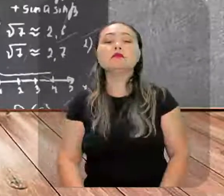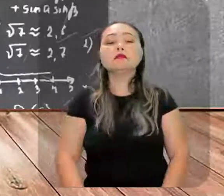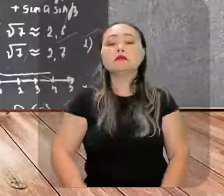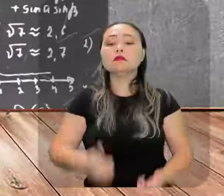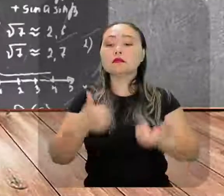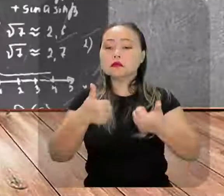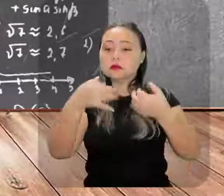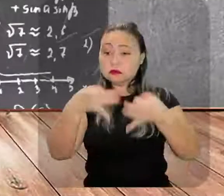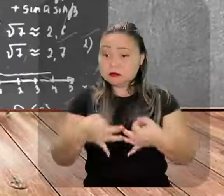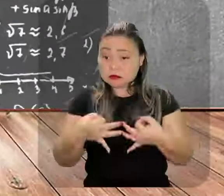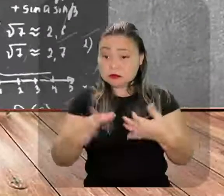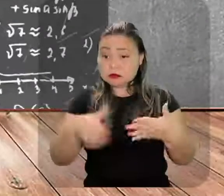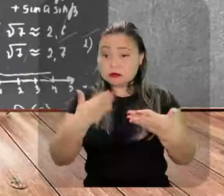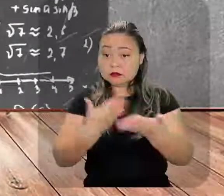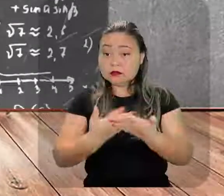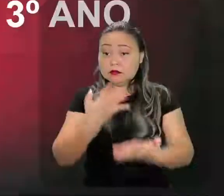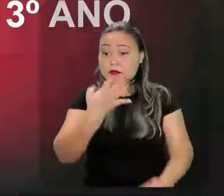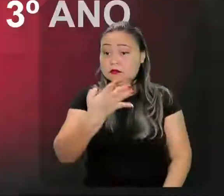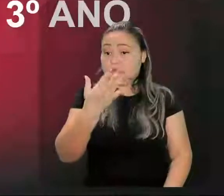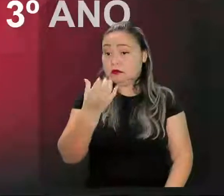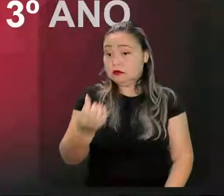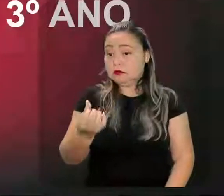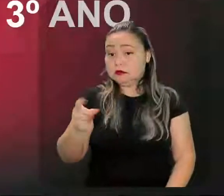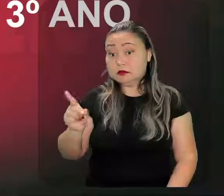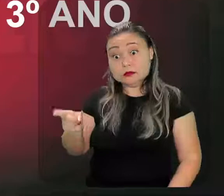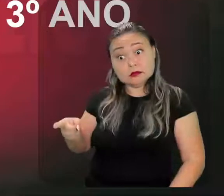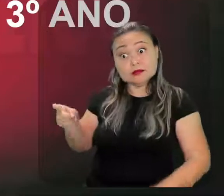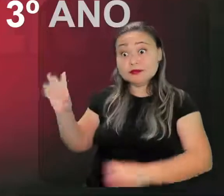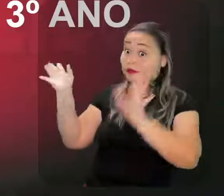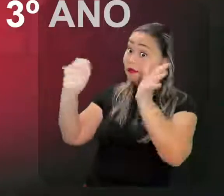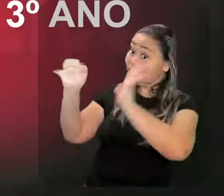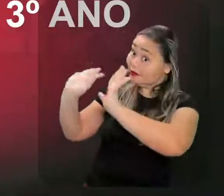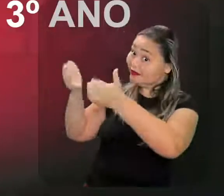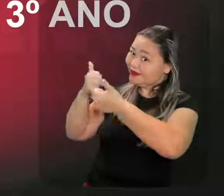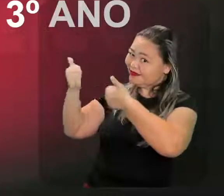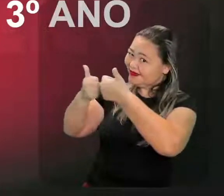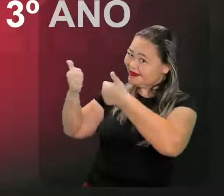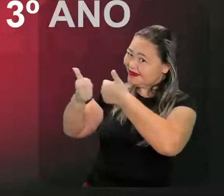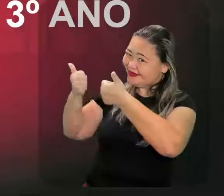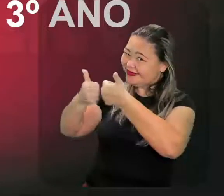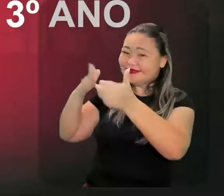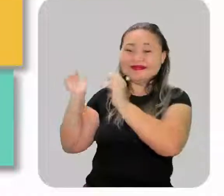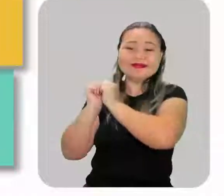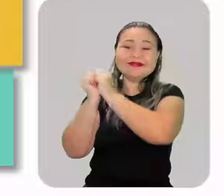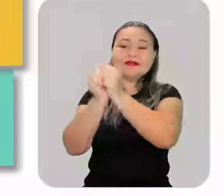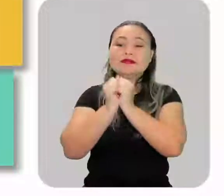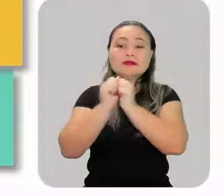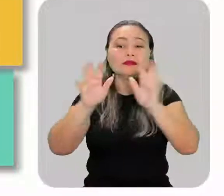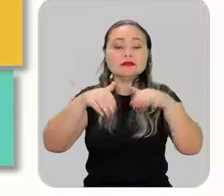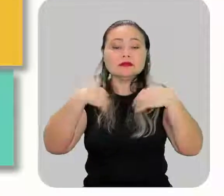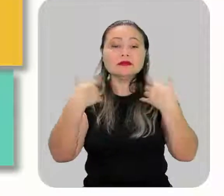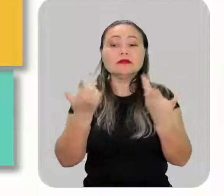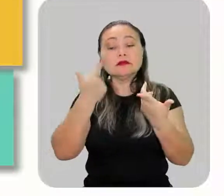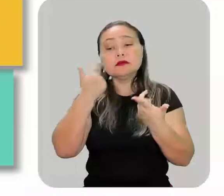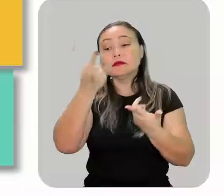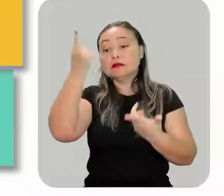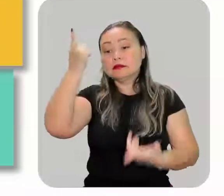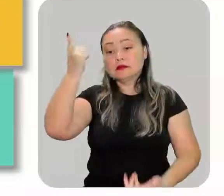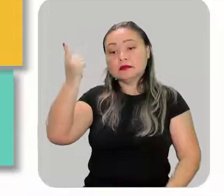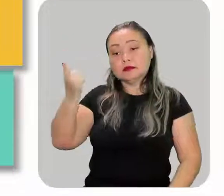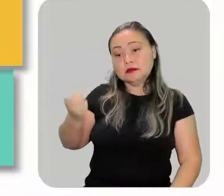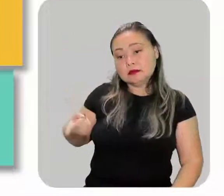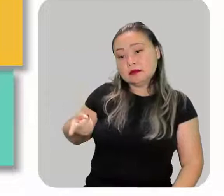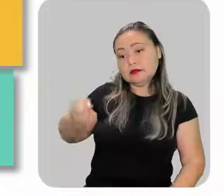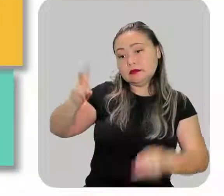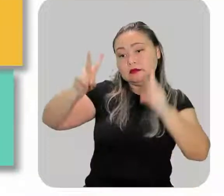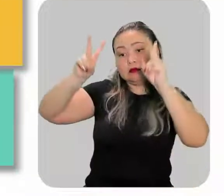certo? Vamos lá, então, na nossa aula 46. Oi, professora Adelina, vamos junto. Olha lá, então, o assunto